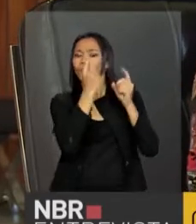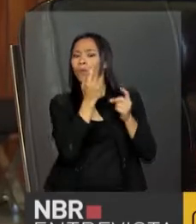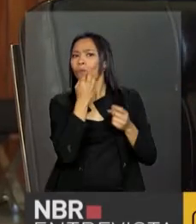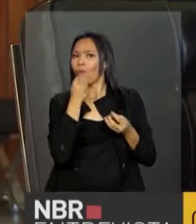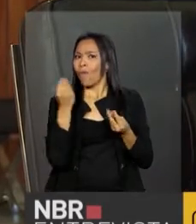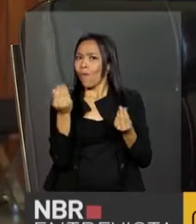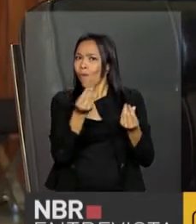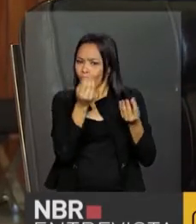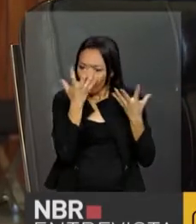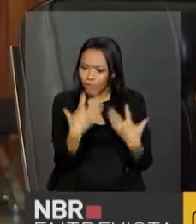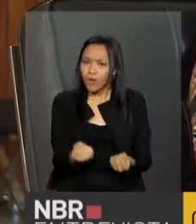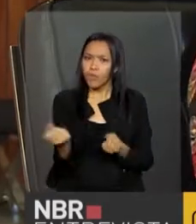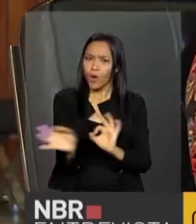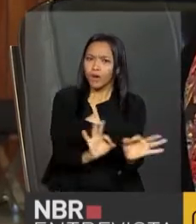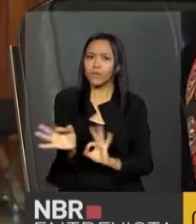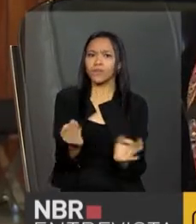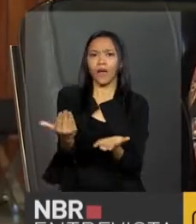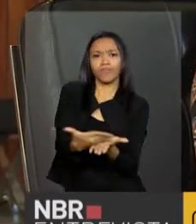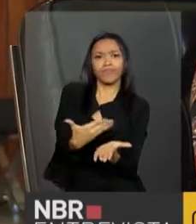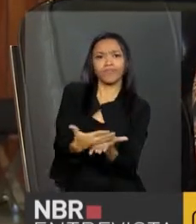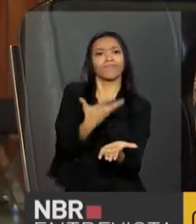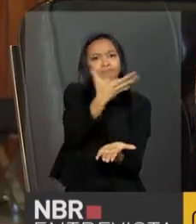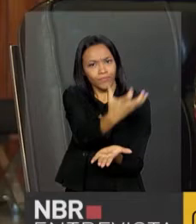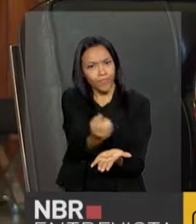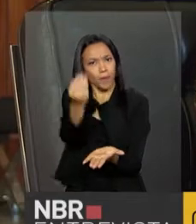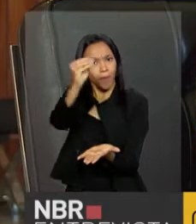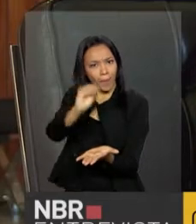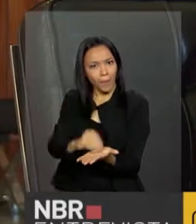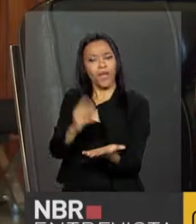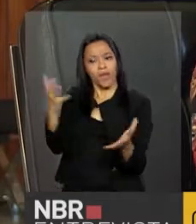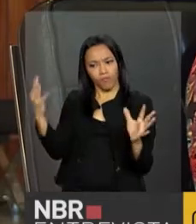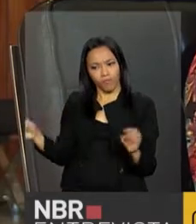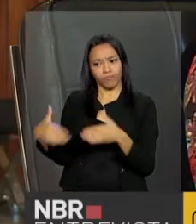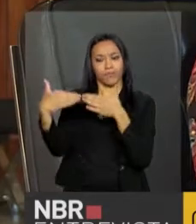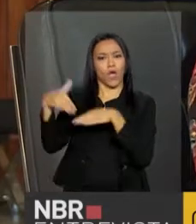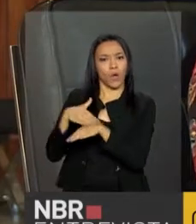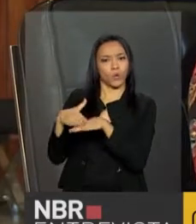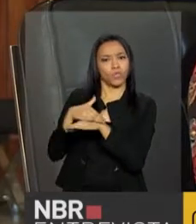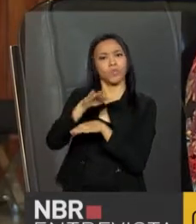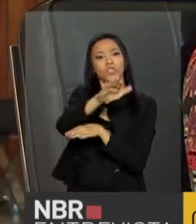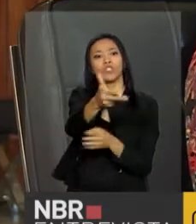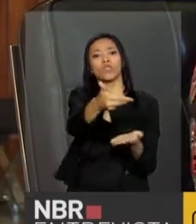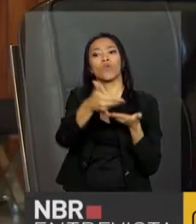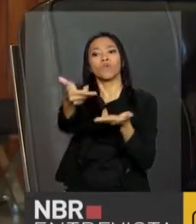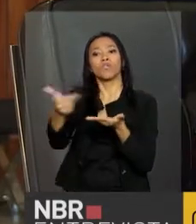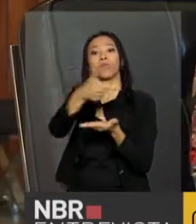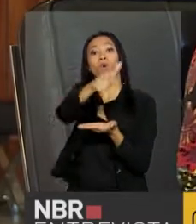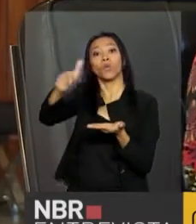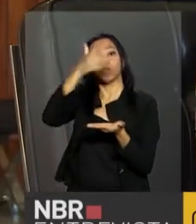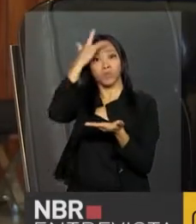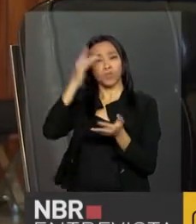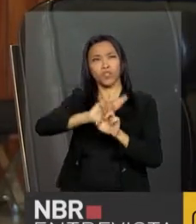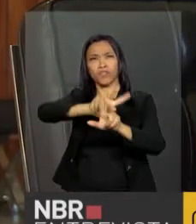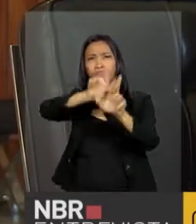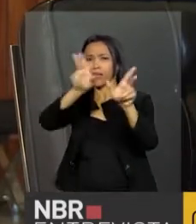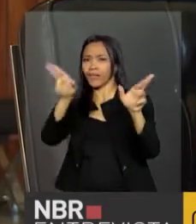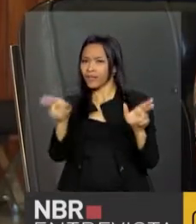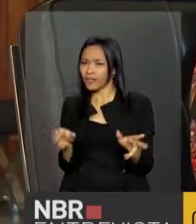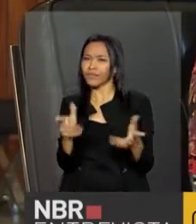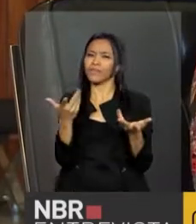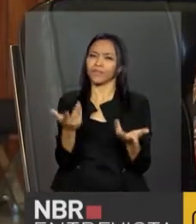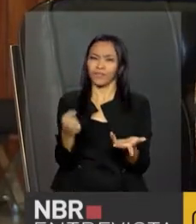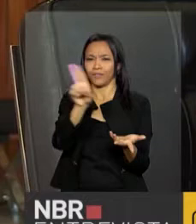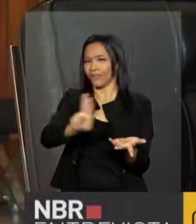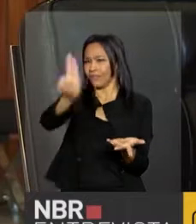a demanda por um documento. Então, nós nos reunimos e convidamos algumas pessoas de diferentes regiões do país,